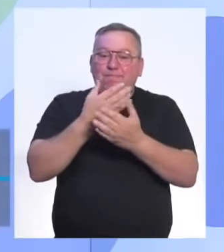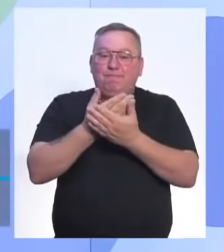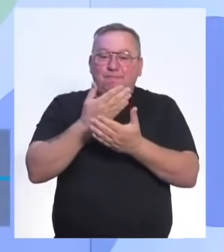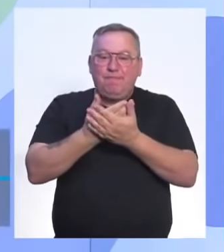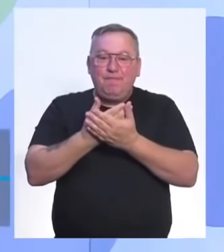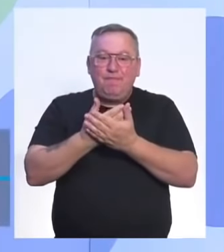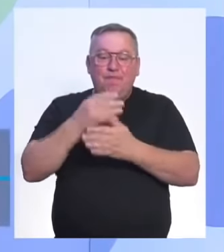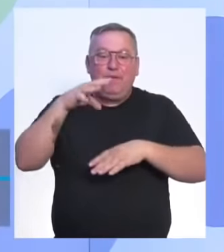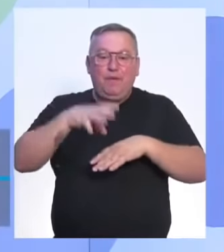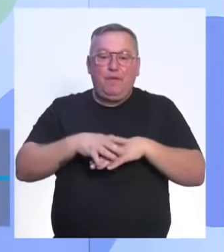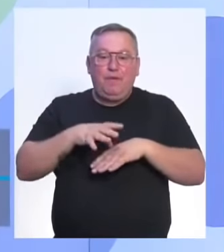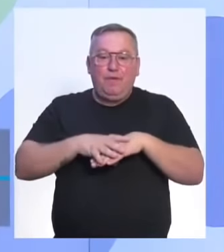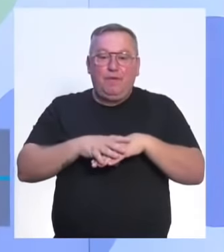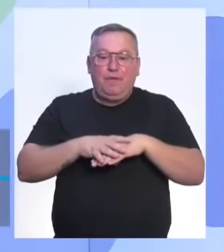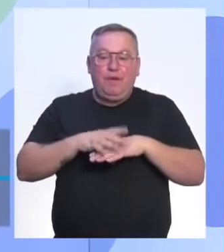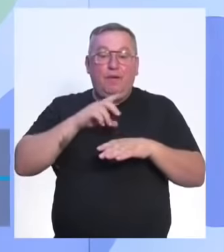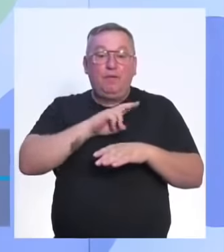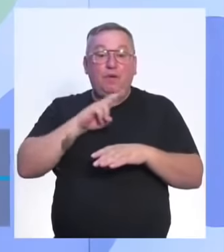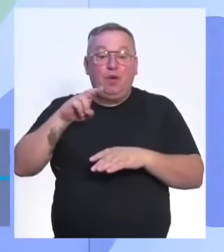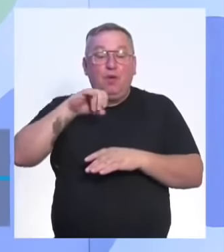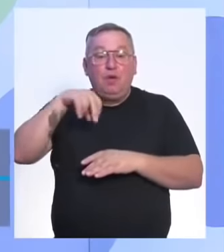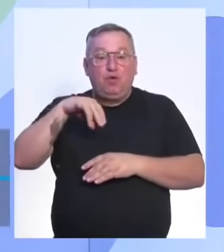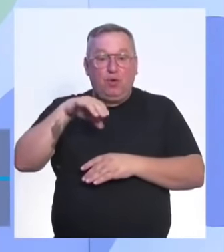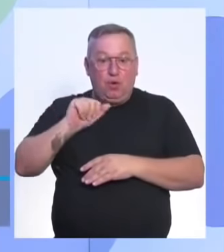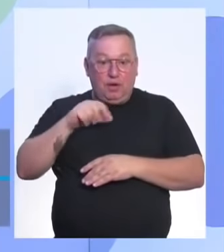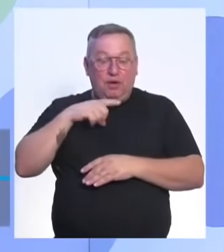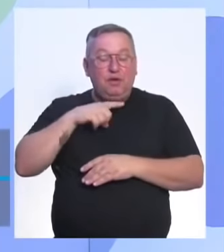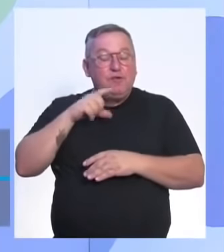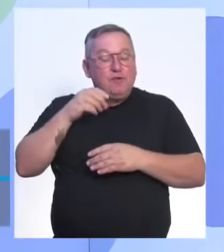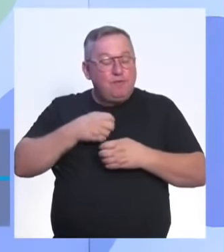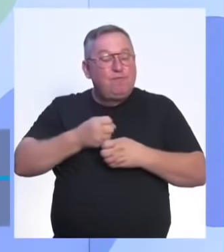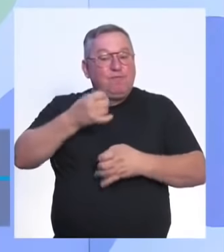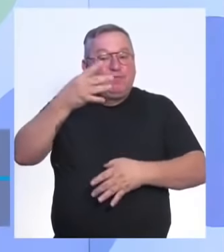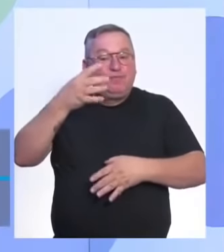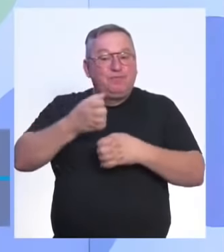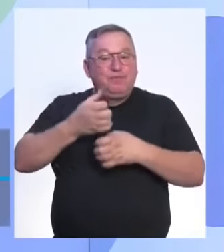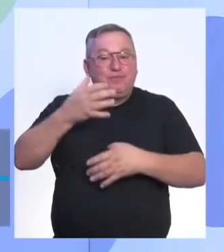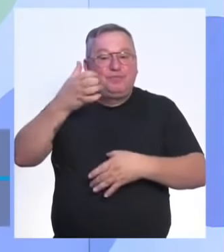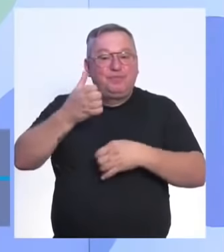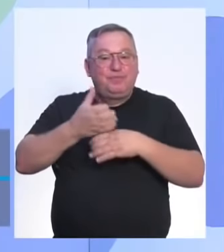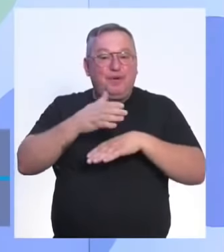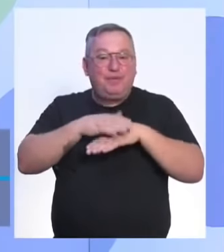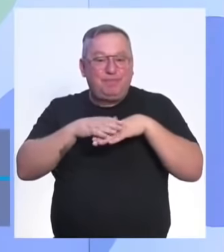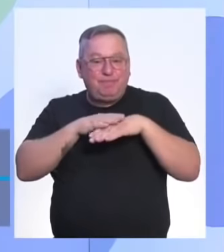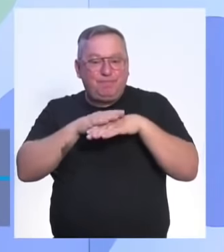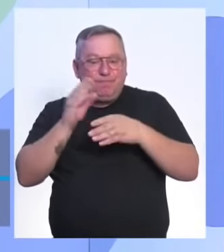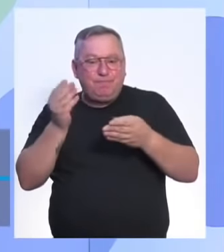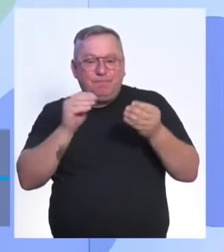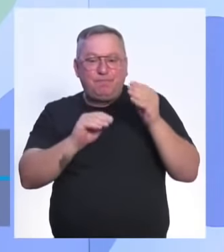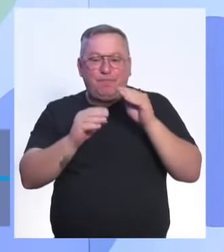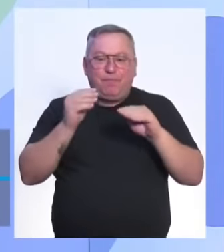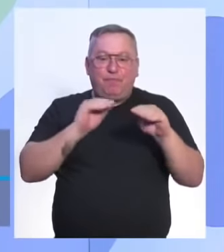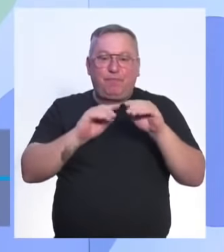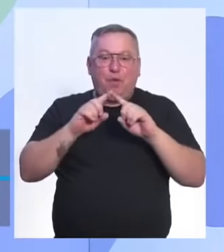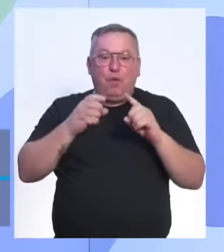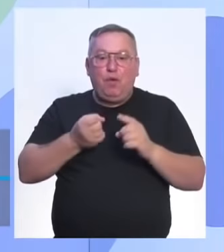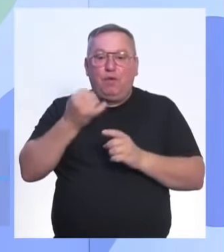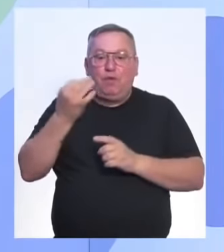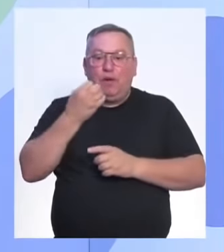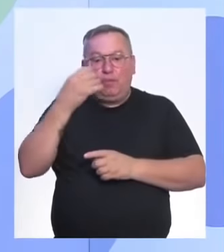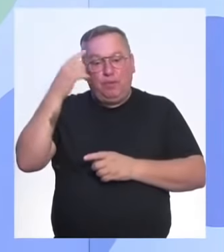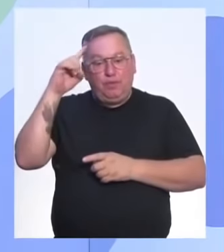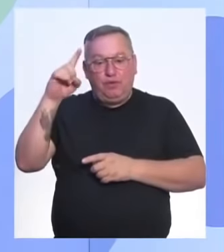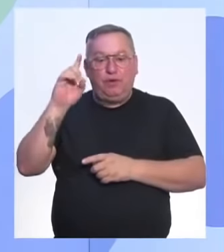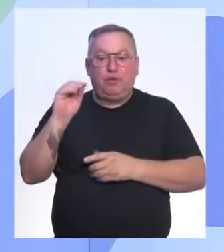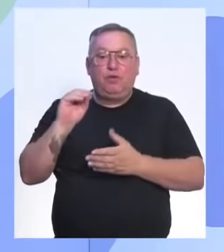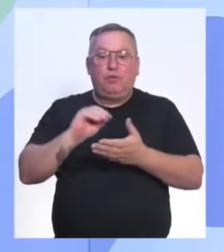de matemática. Meu nome é Jonas, você aqui é o porta-voz de vocês no chat. Colocar aqui, ó, já estão dando muitos bons